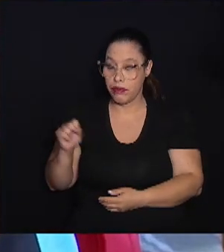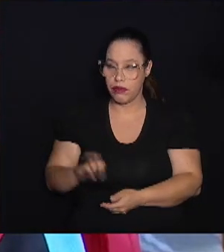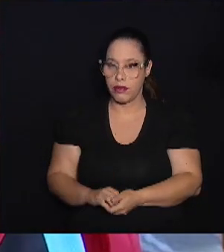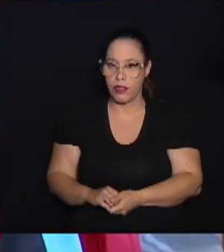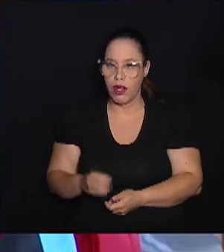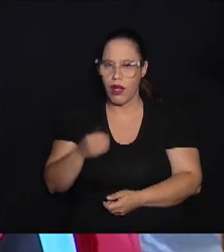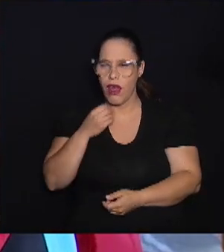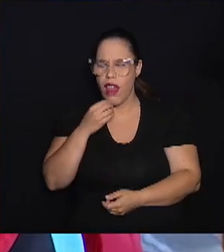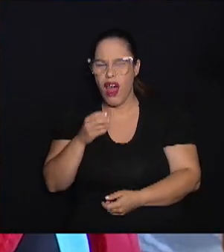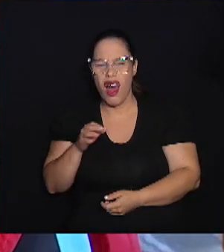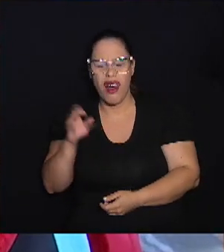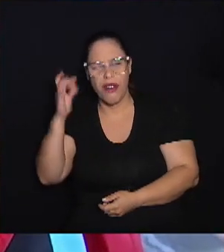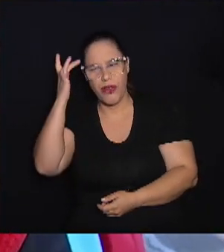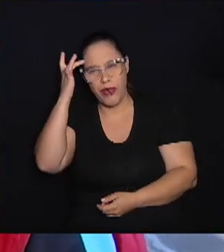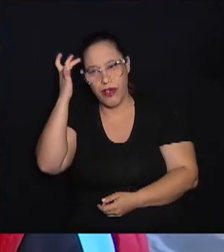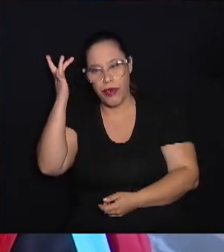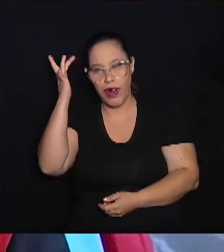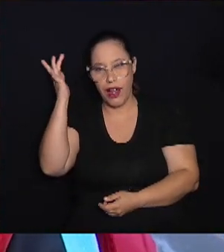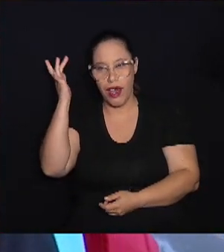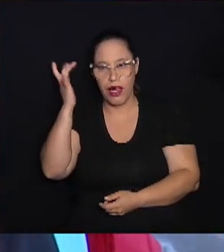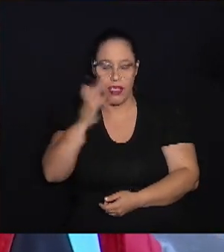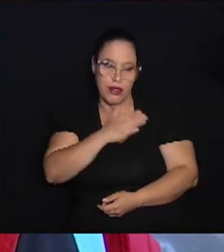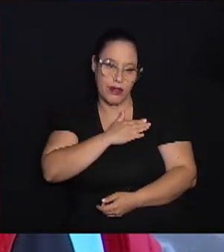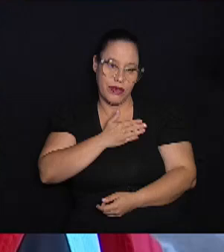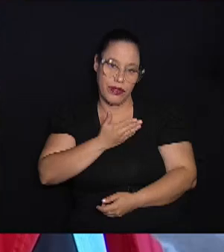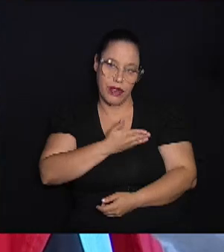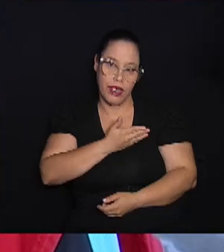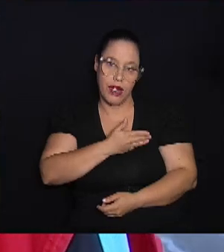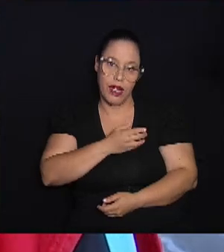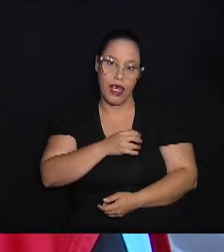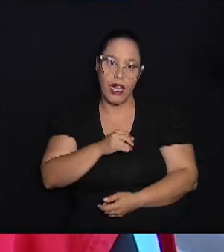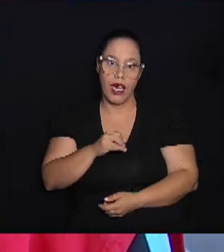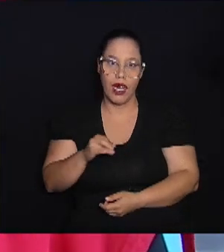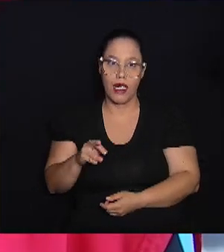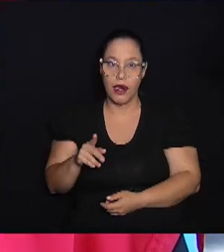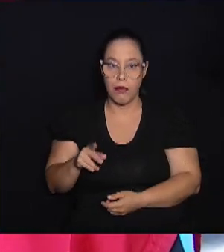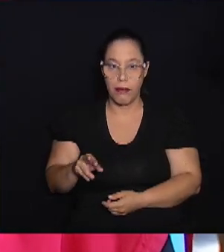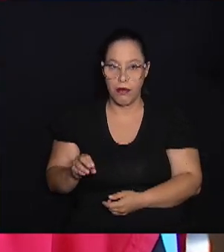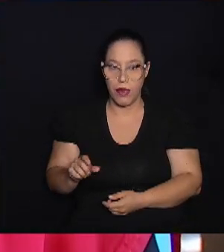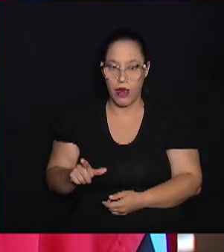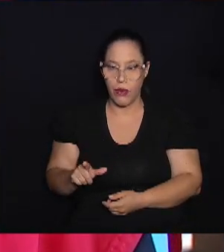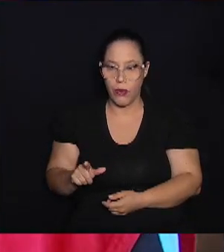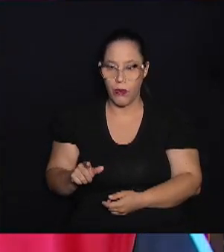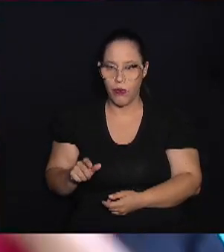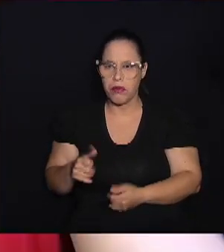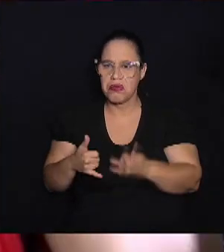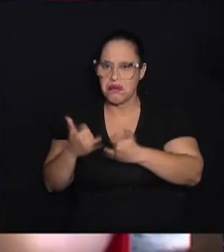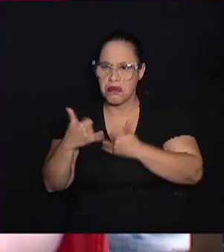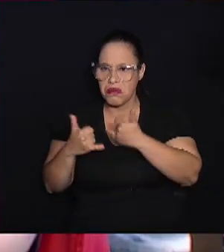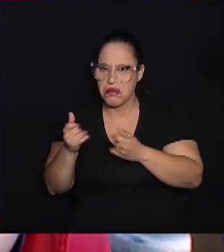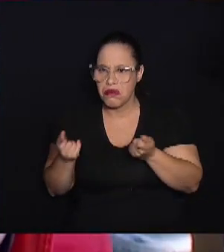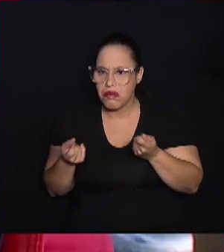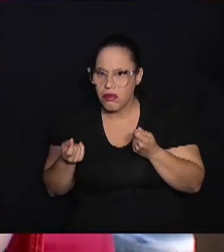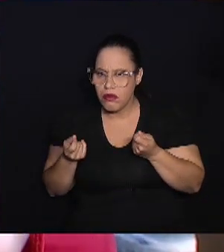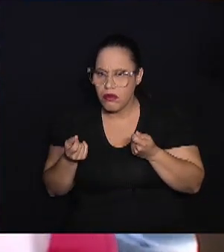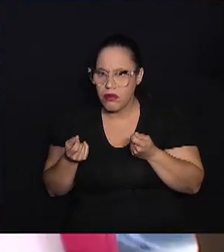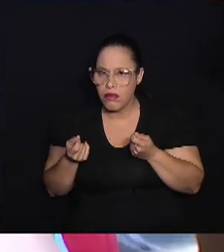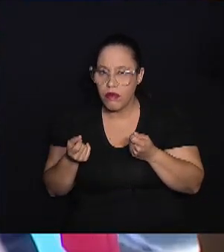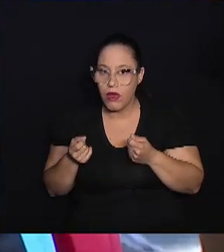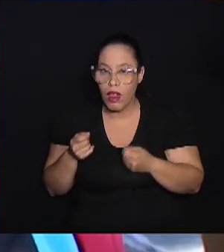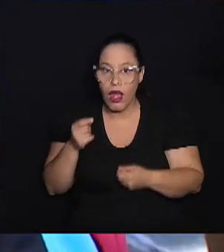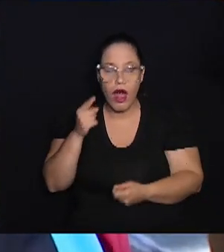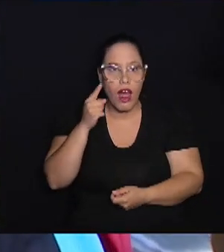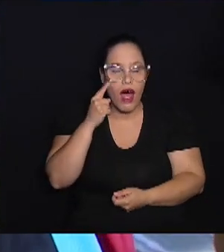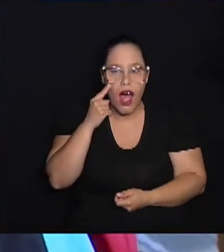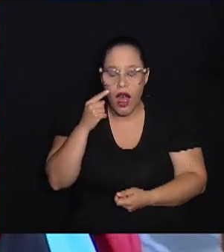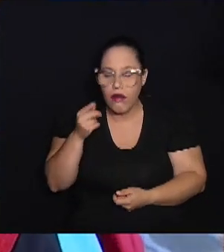fácil fazer amigos. Eu sempre fico esperando pelo canibal, é muito legal. O que tem de legal nessa brincadeira? A gente tem que achar